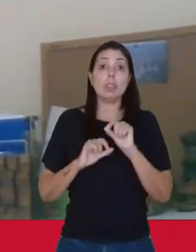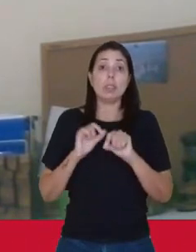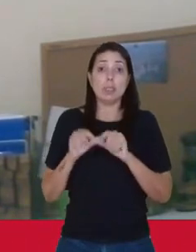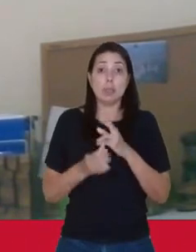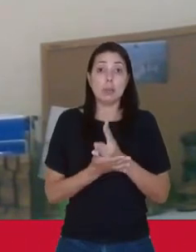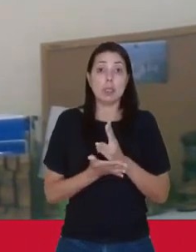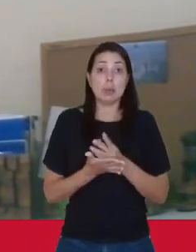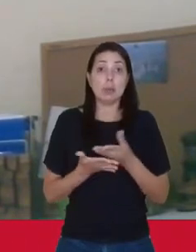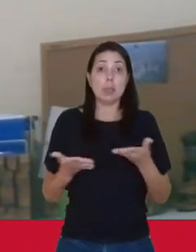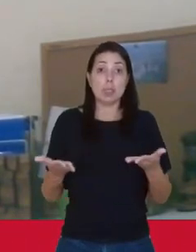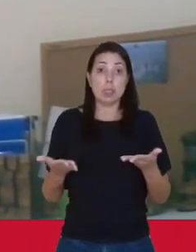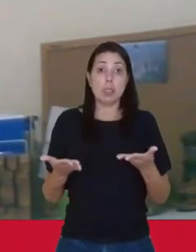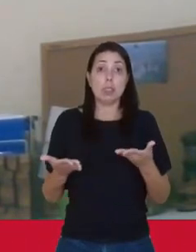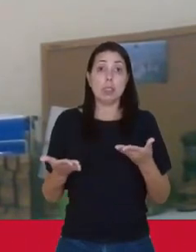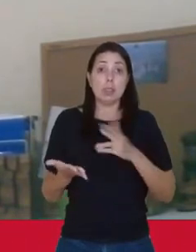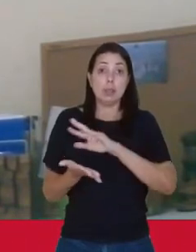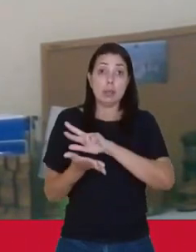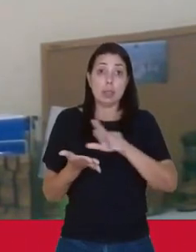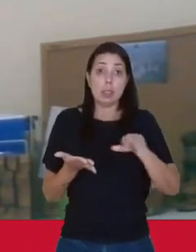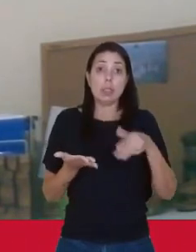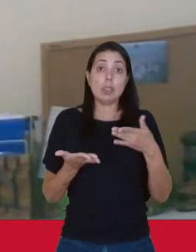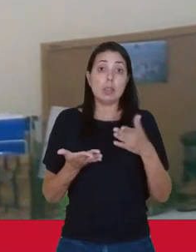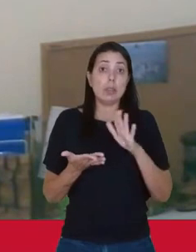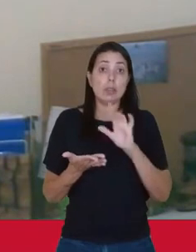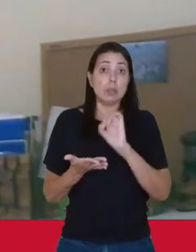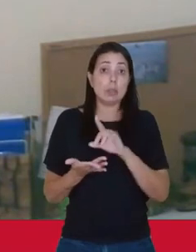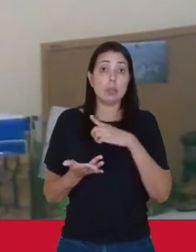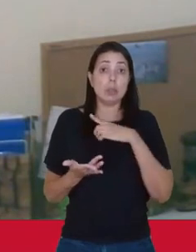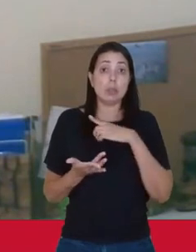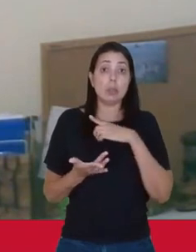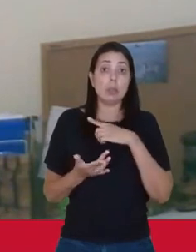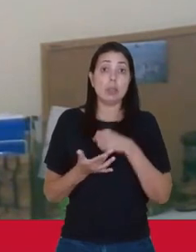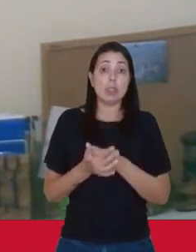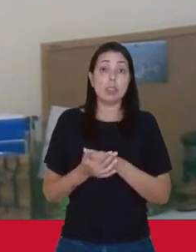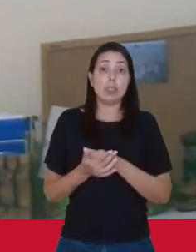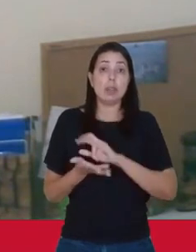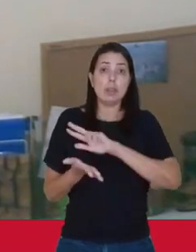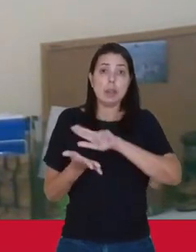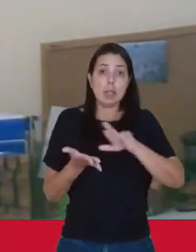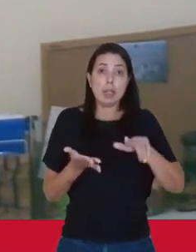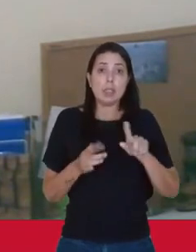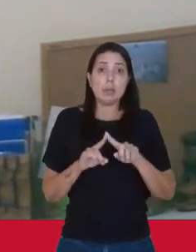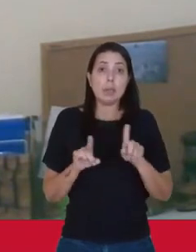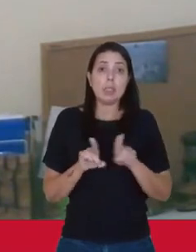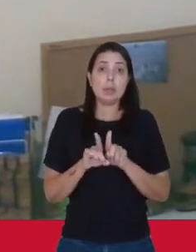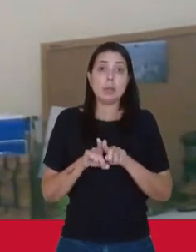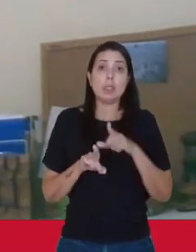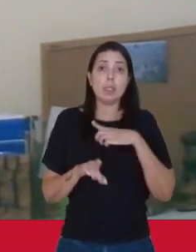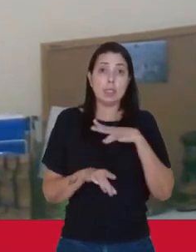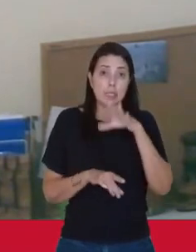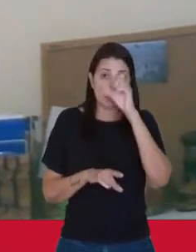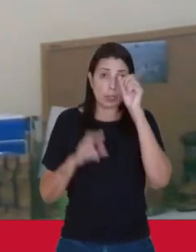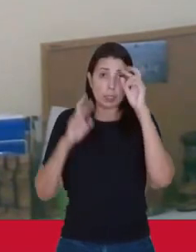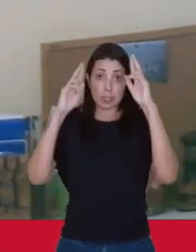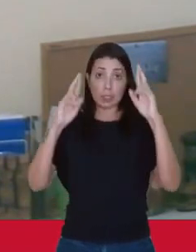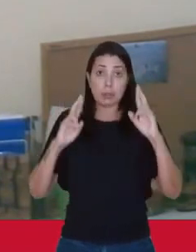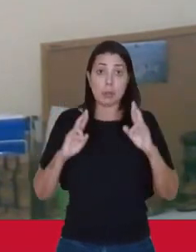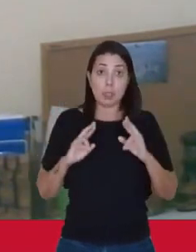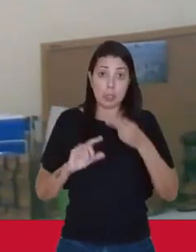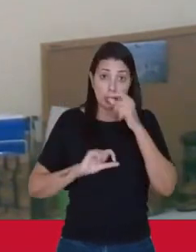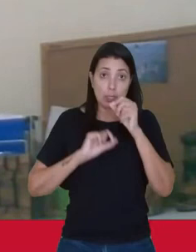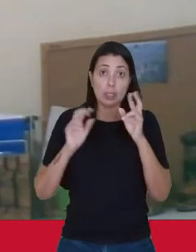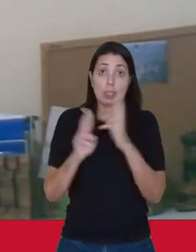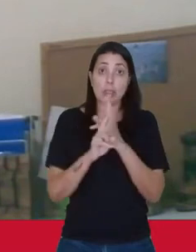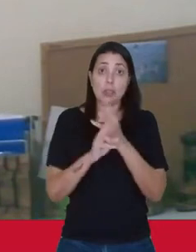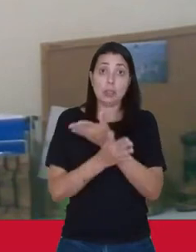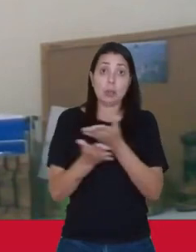bastante pluvioso. Então, não só essas coisas não são infinitas, né? Mas a gente tem que aprender a respeitar quem se relaciona